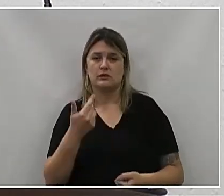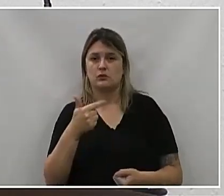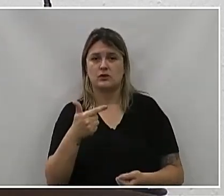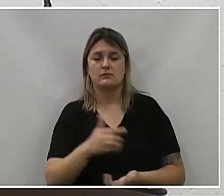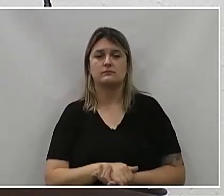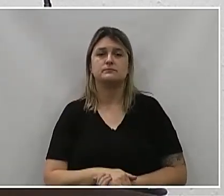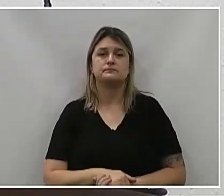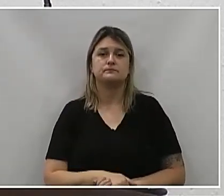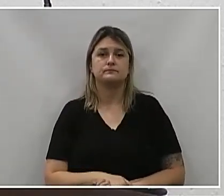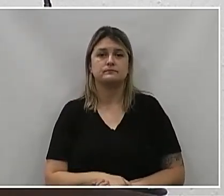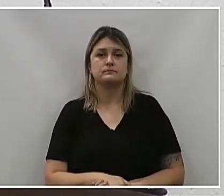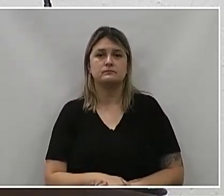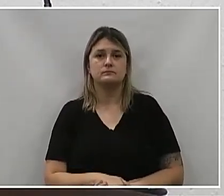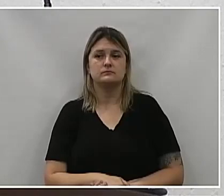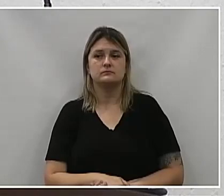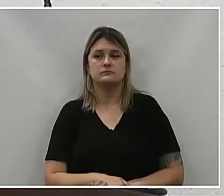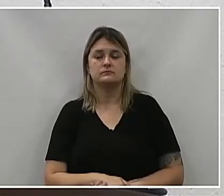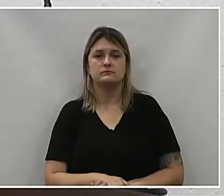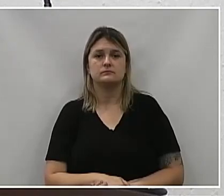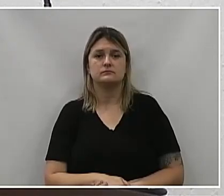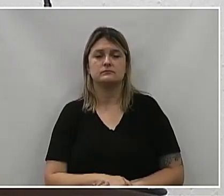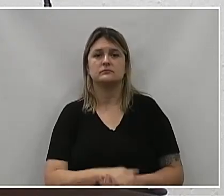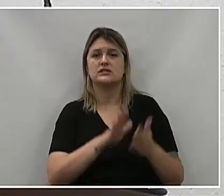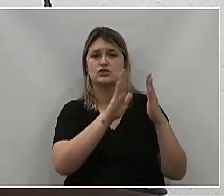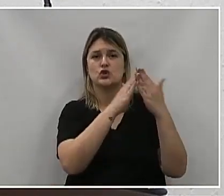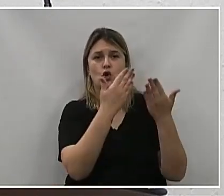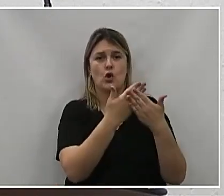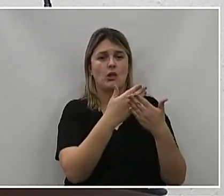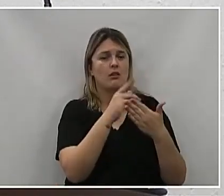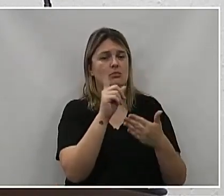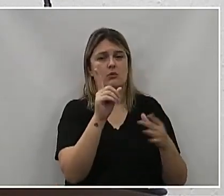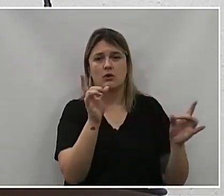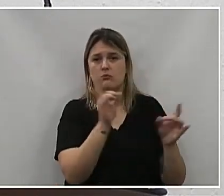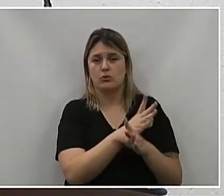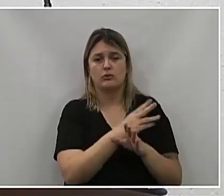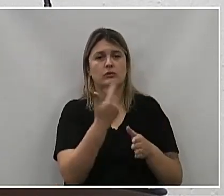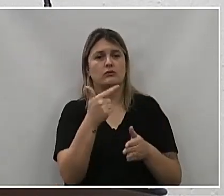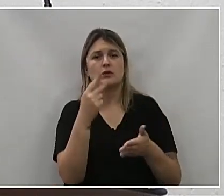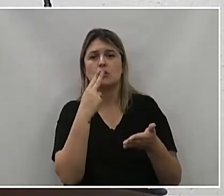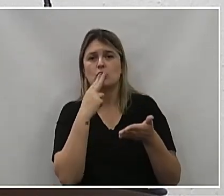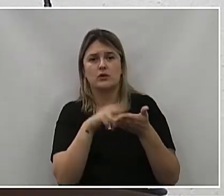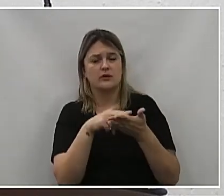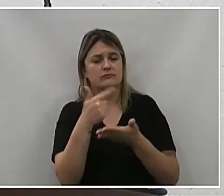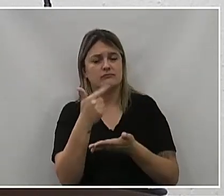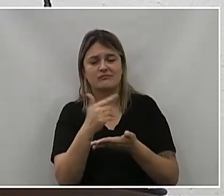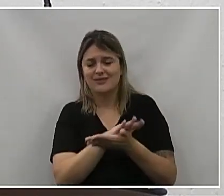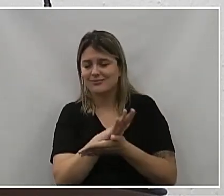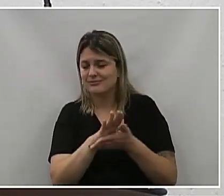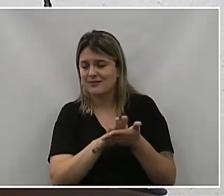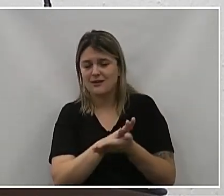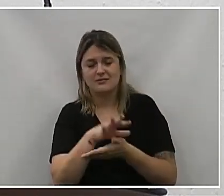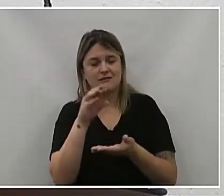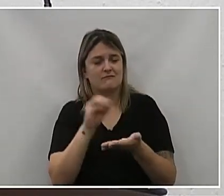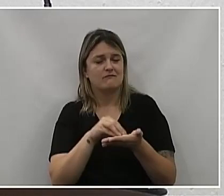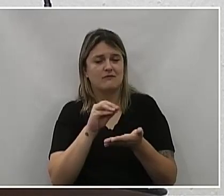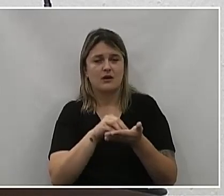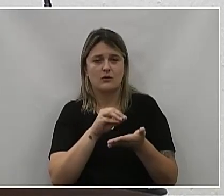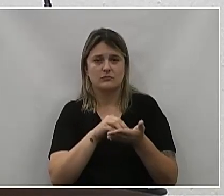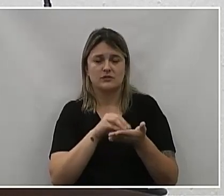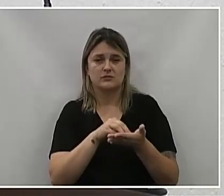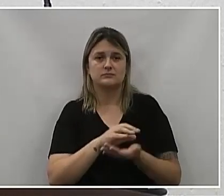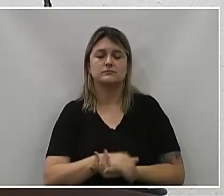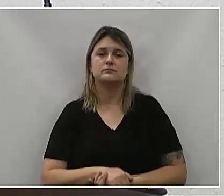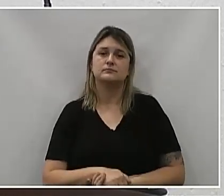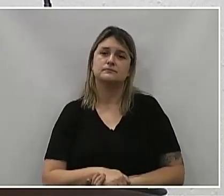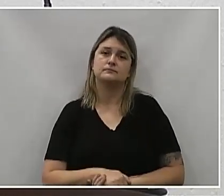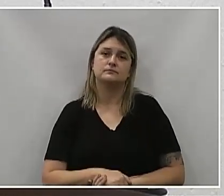pública, não tem asfalto, prometeram e não fizeram, a escola não terminaram, não tem correio, não tem nada do posto de saúde, médico 2